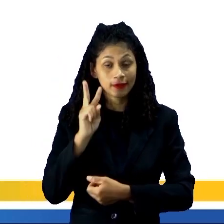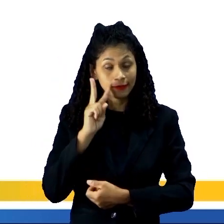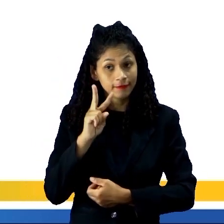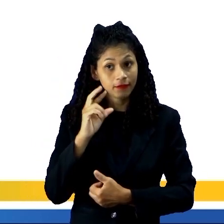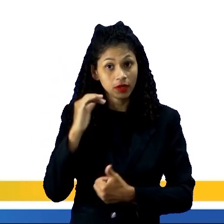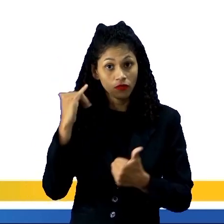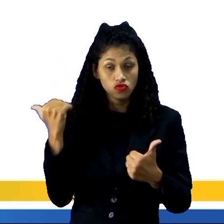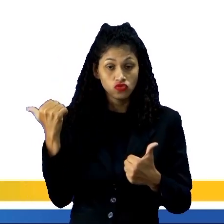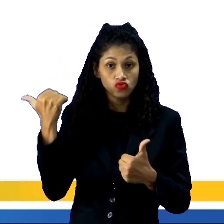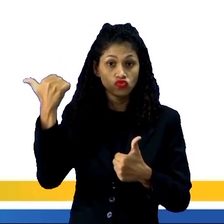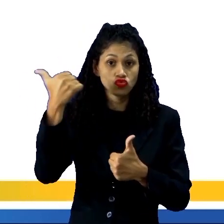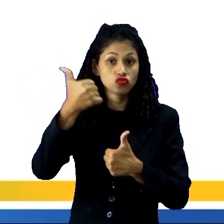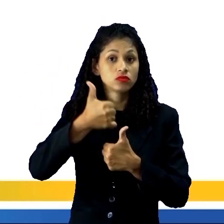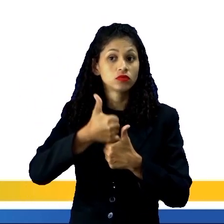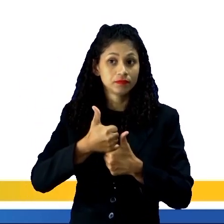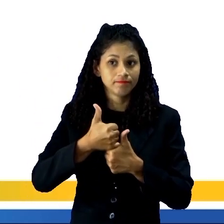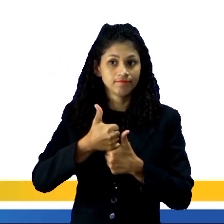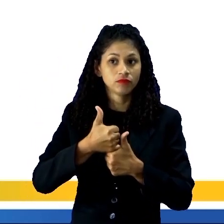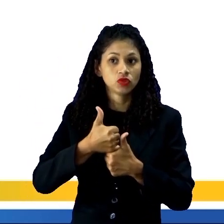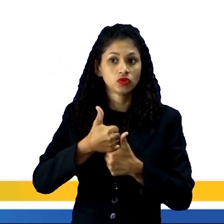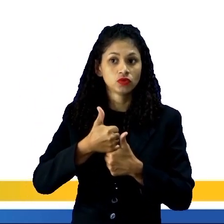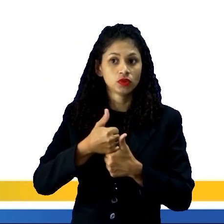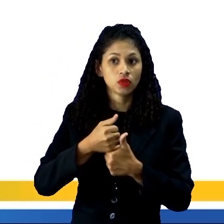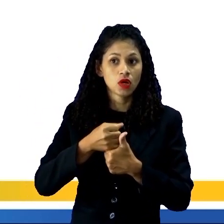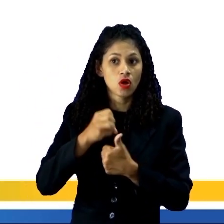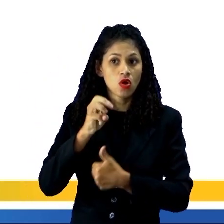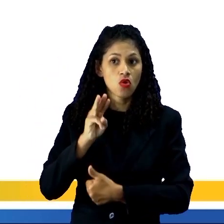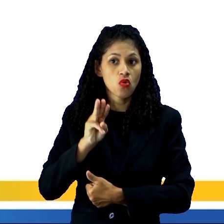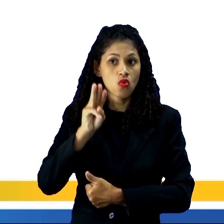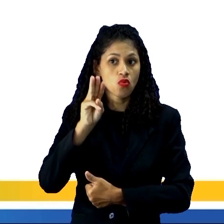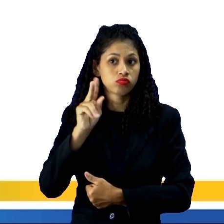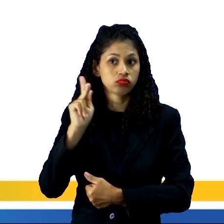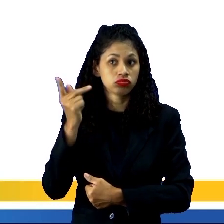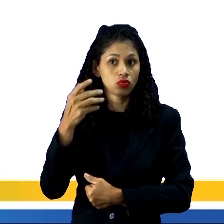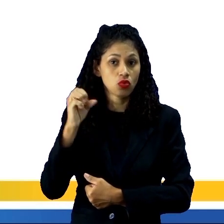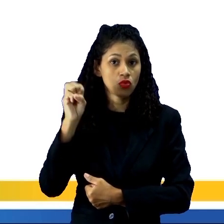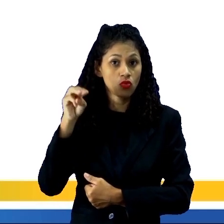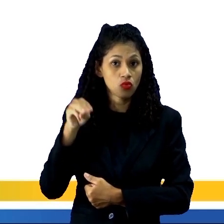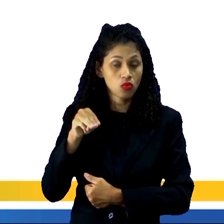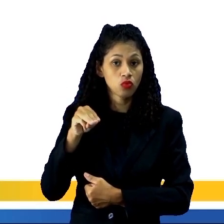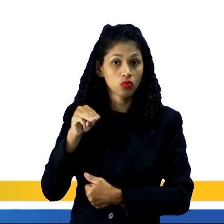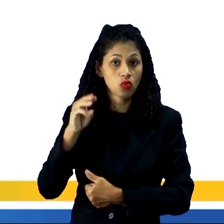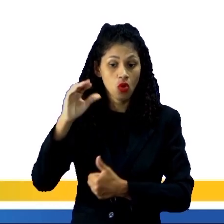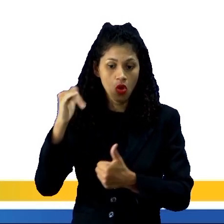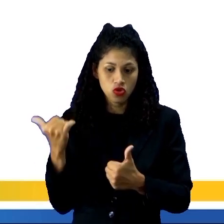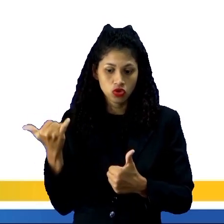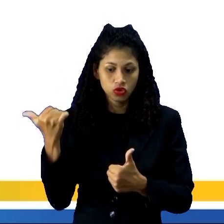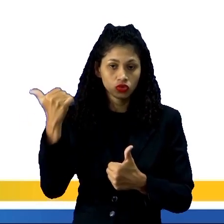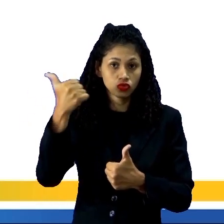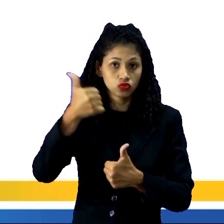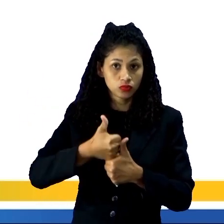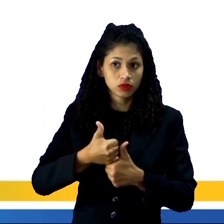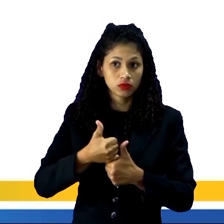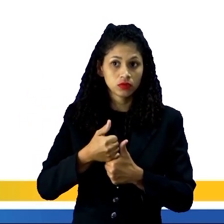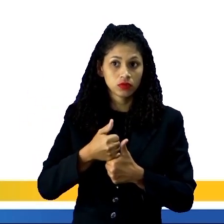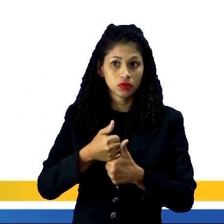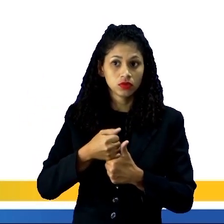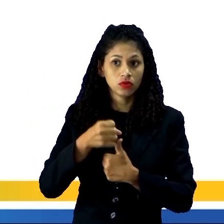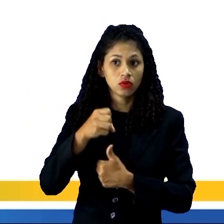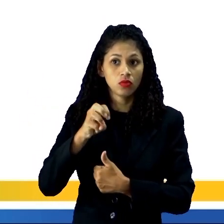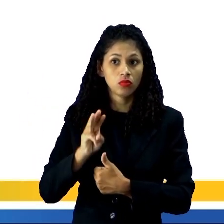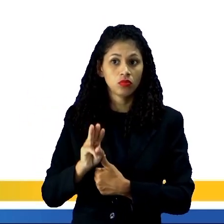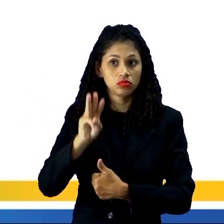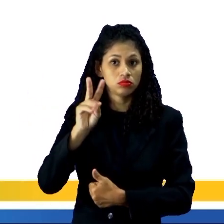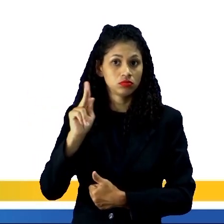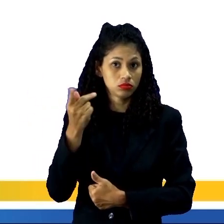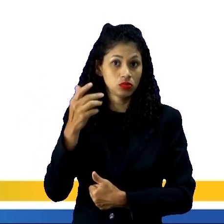vocês veem que o whom e o who, eles têm, né, a mesma função aí que é fazer uma referência, no caso aí da